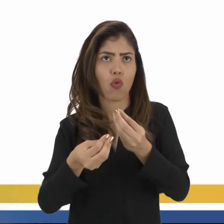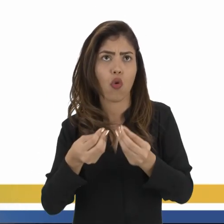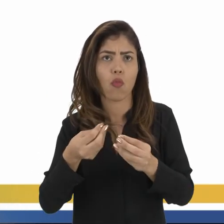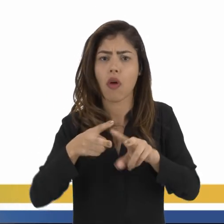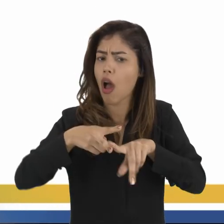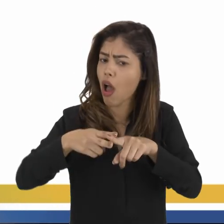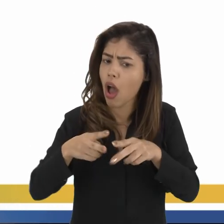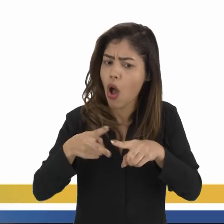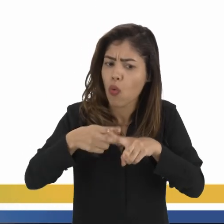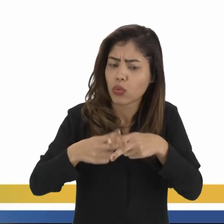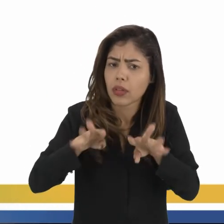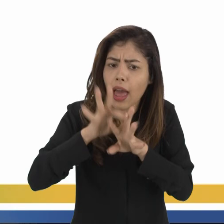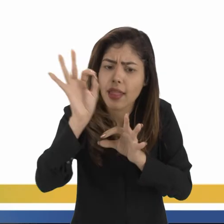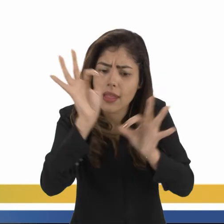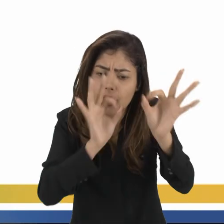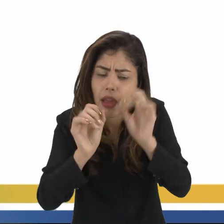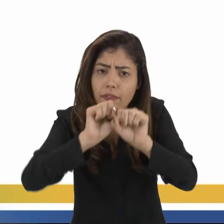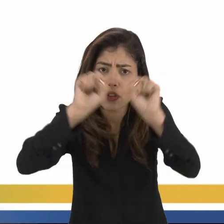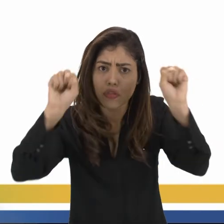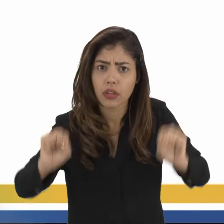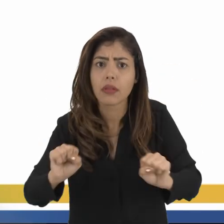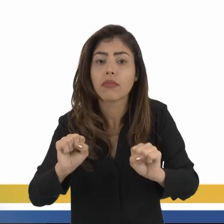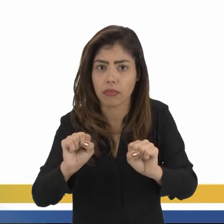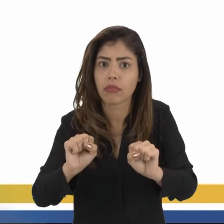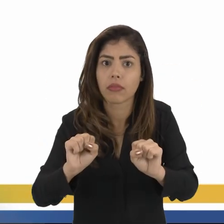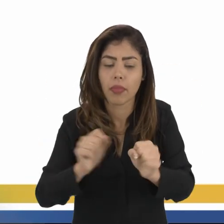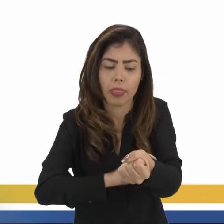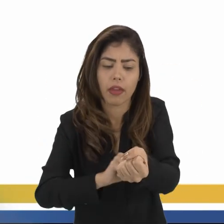do sistema nervoso sobre um músculo esquelético?